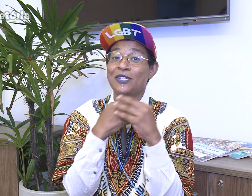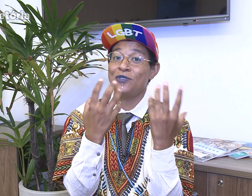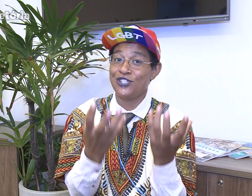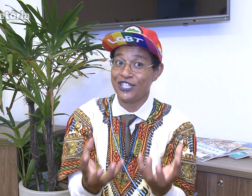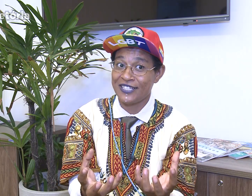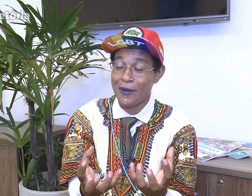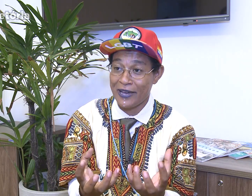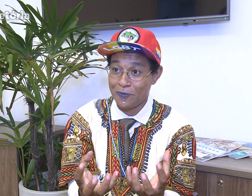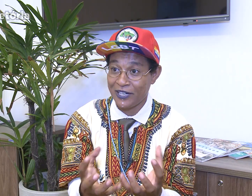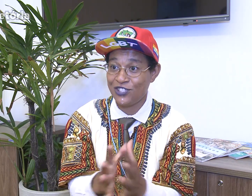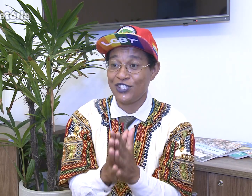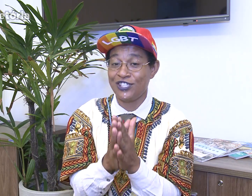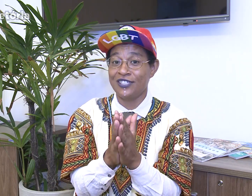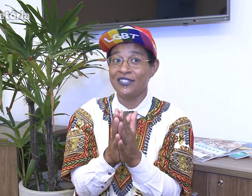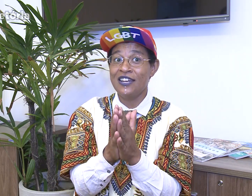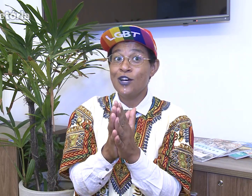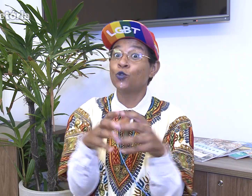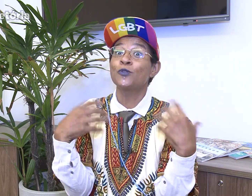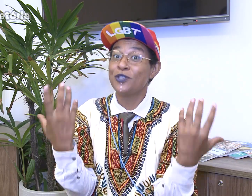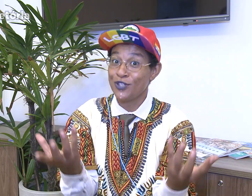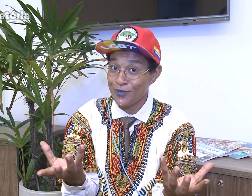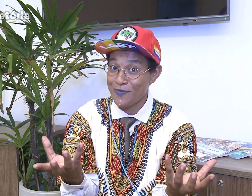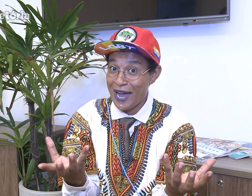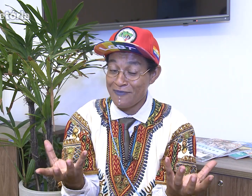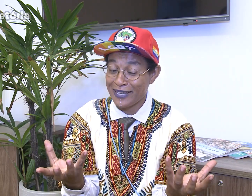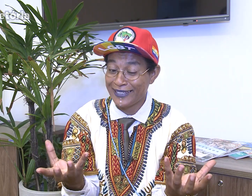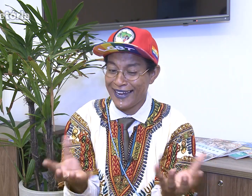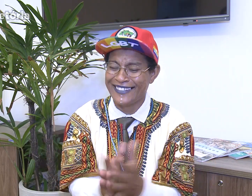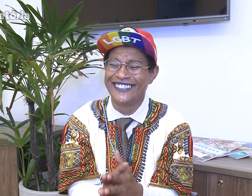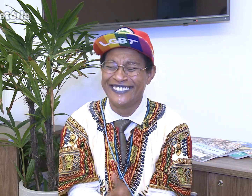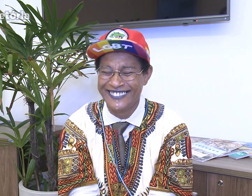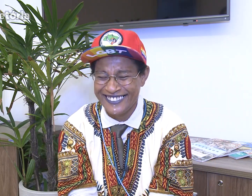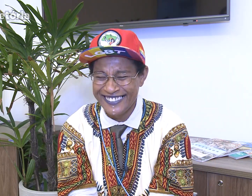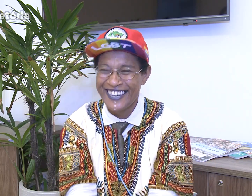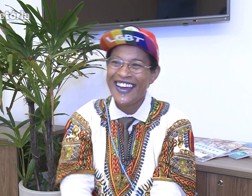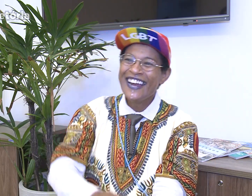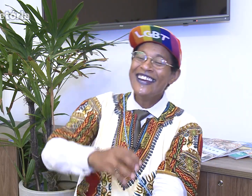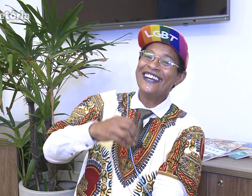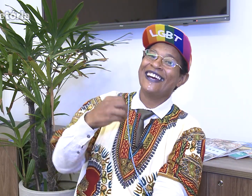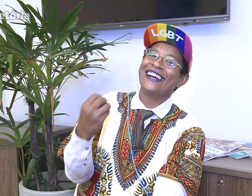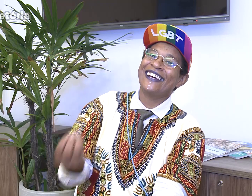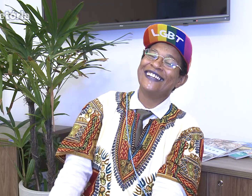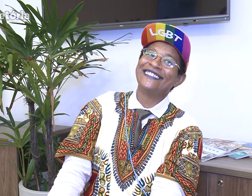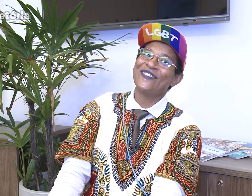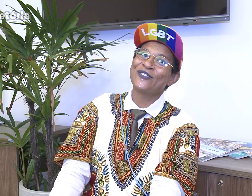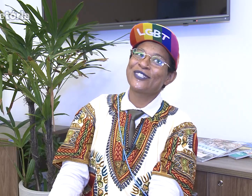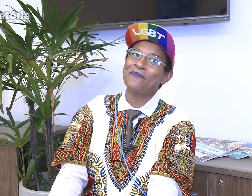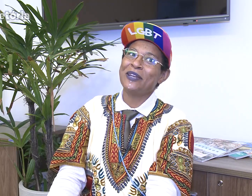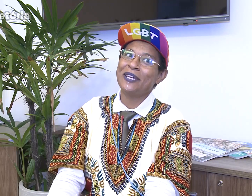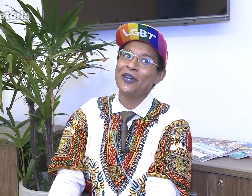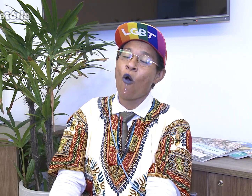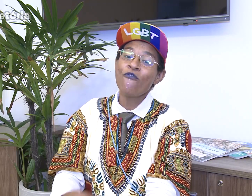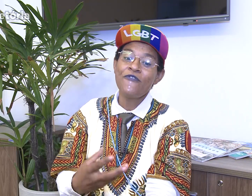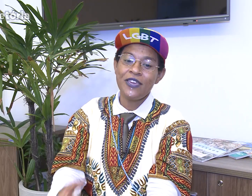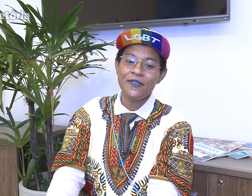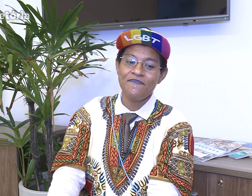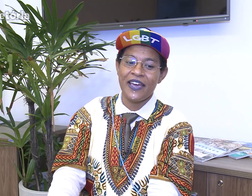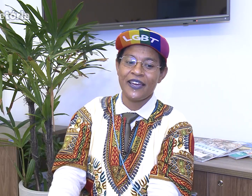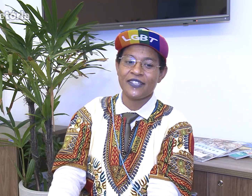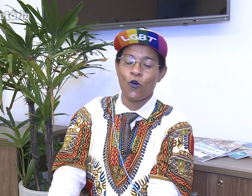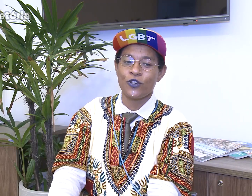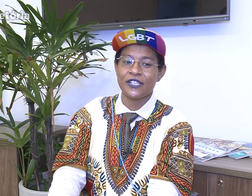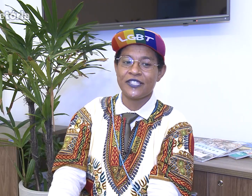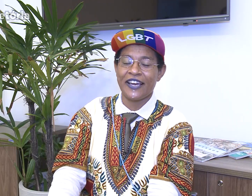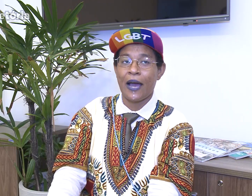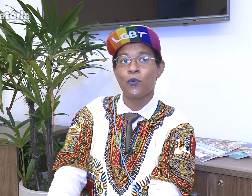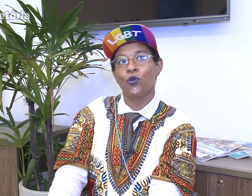família das meninas a mais pretinha, dos meninos a mais danada. Então eu sempre ouvi, né,